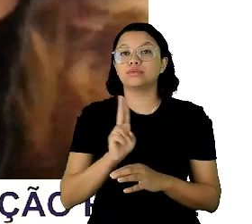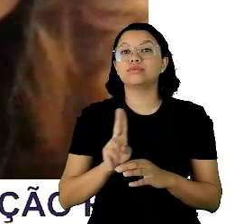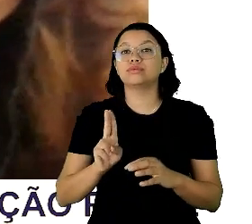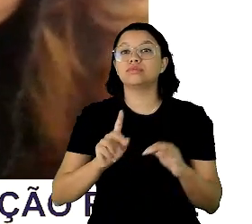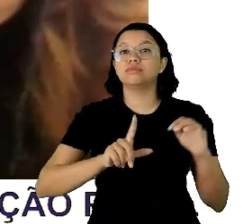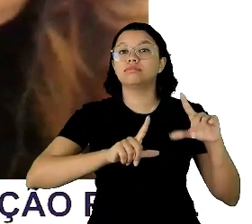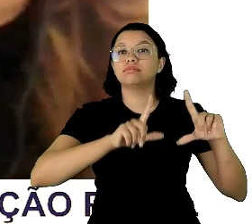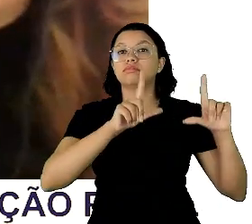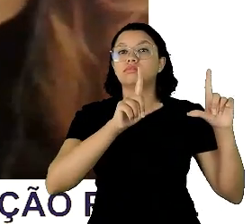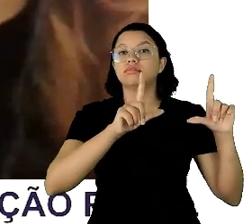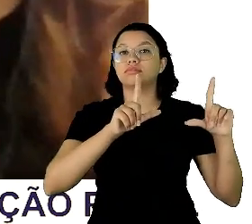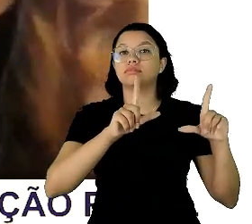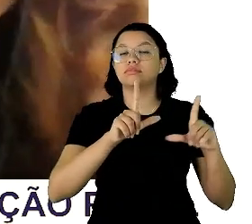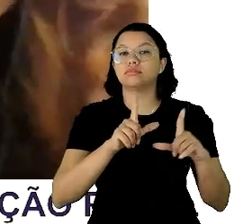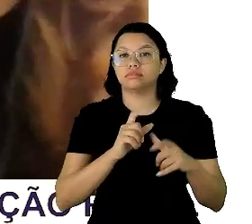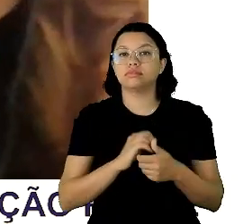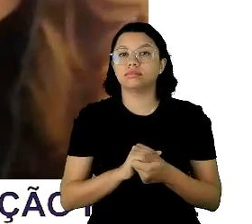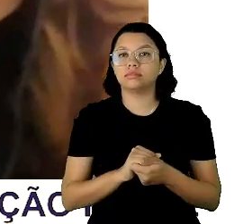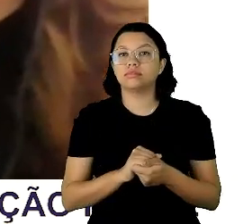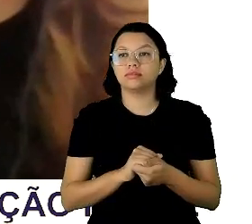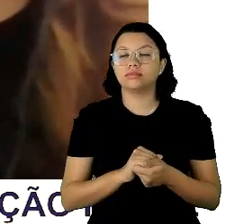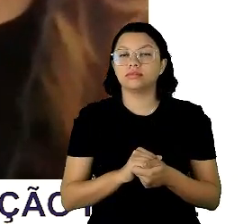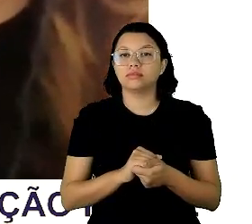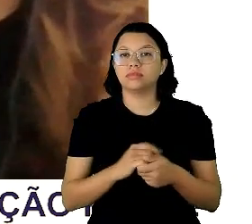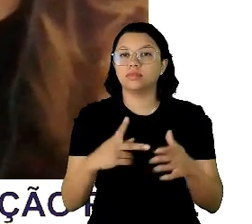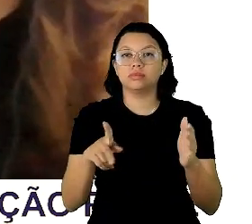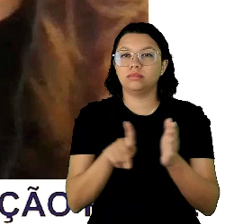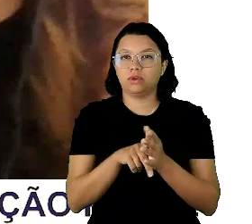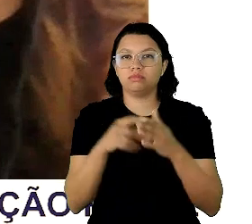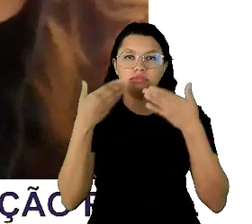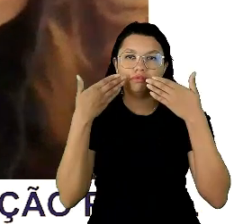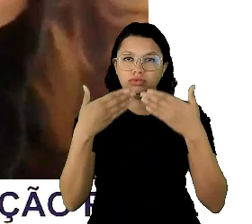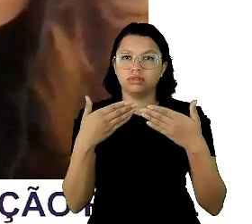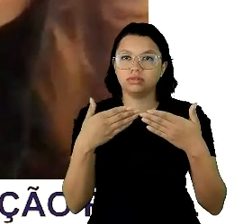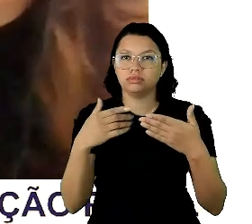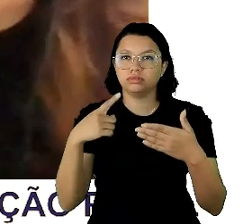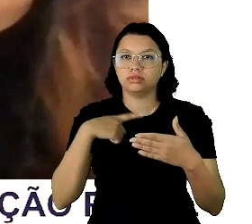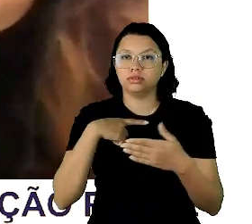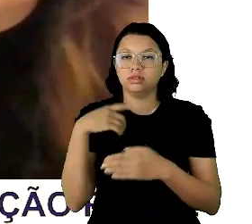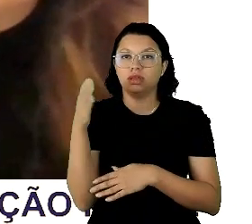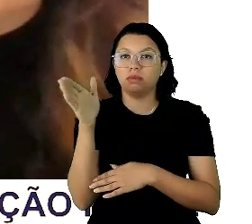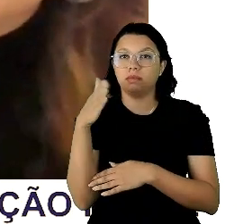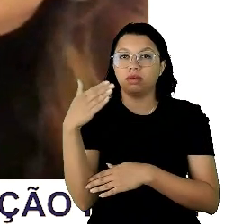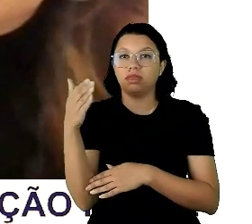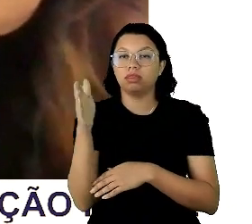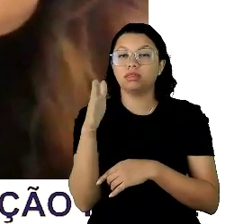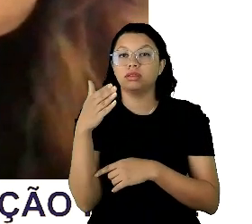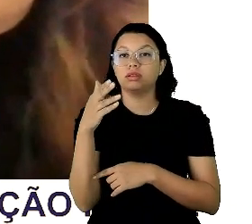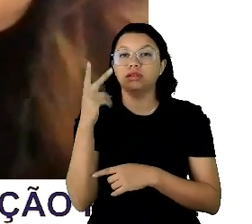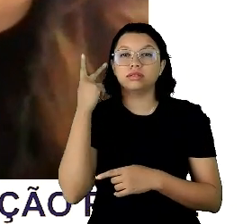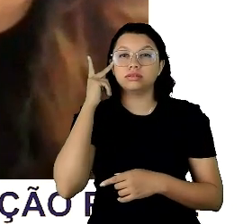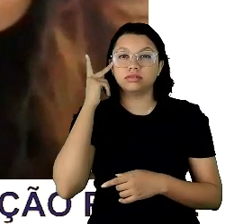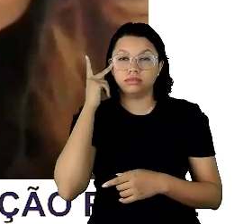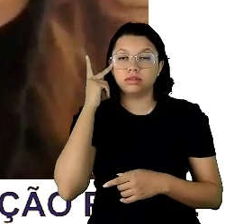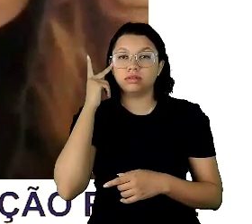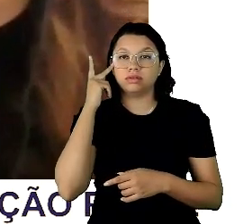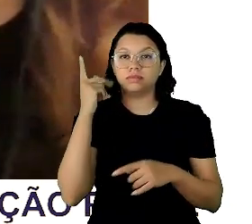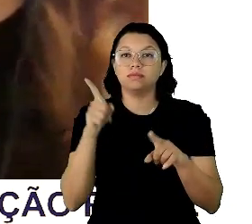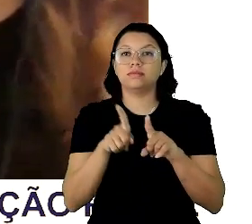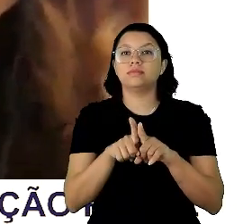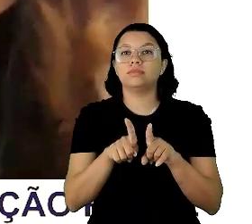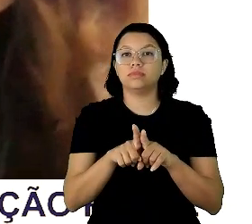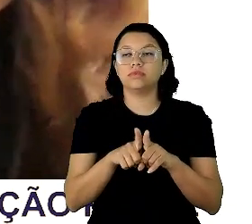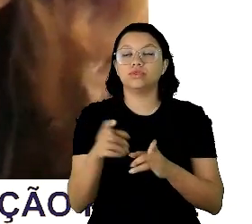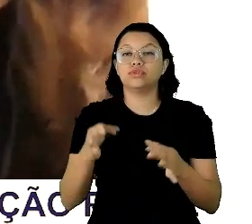tela daqueles fixos, que é o fundo de tela das audiências, onde tem a bandeirinha do Estado de São Paulo de um lado e o logo da Justiça Federal de São Paulo do